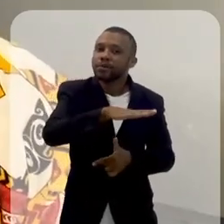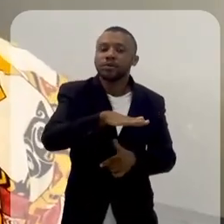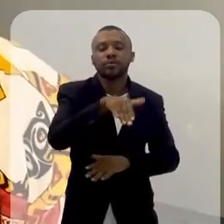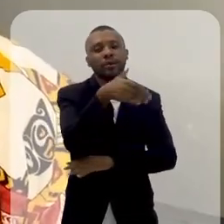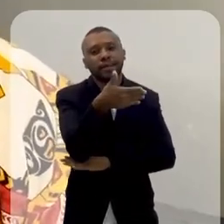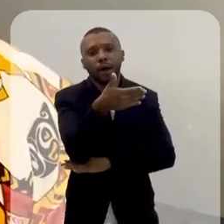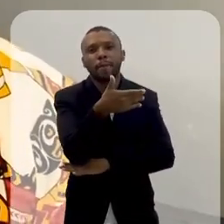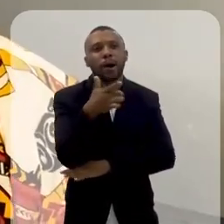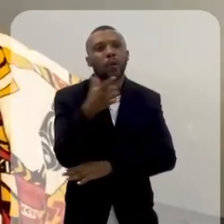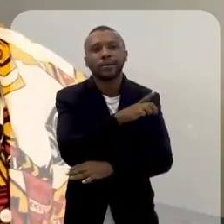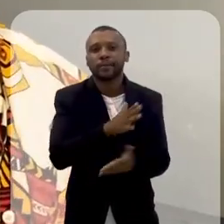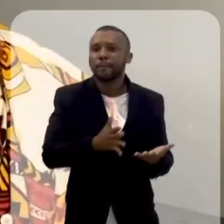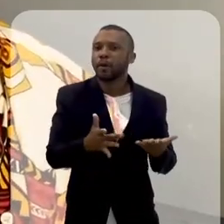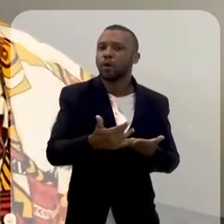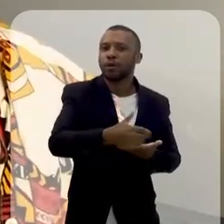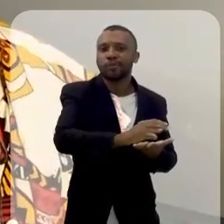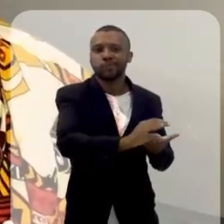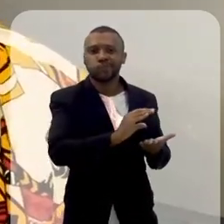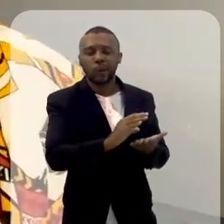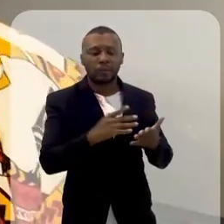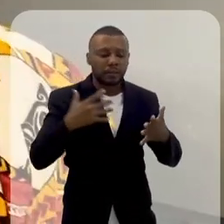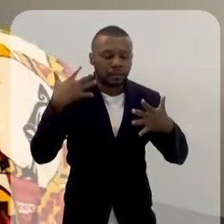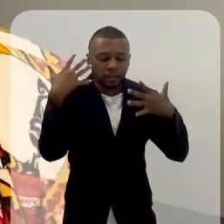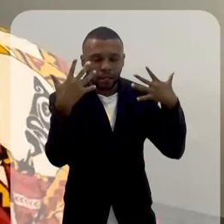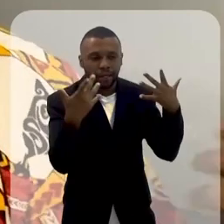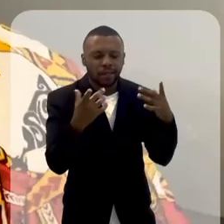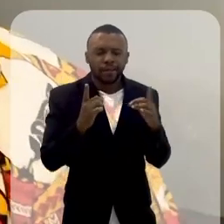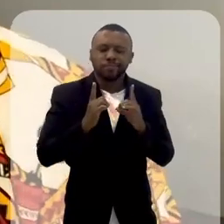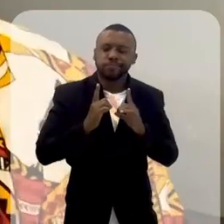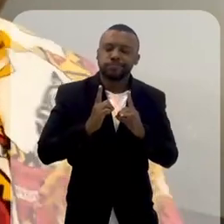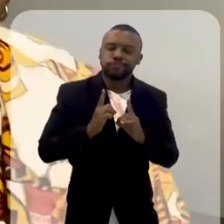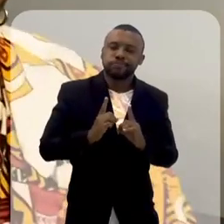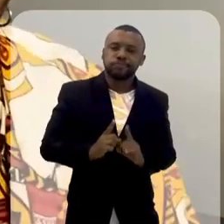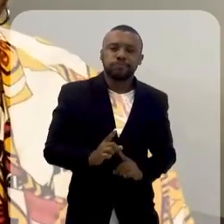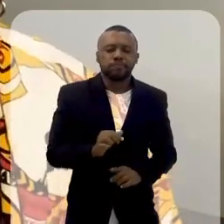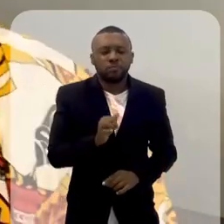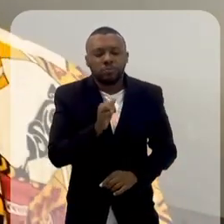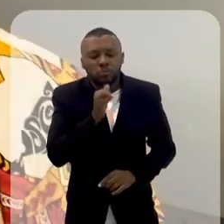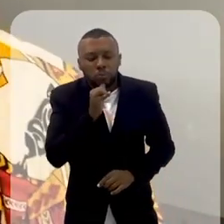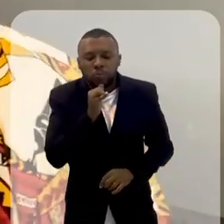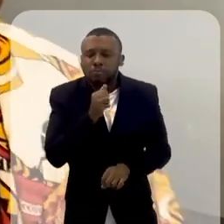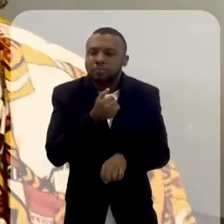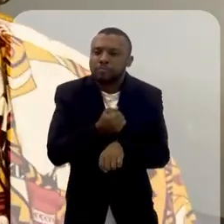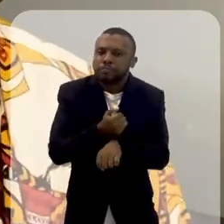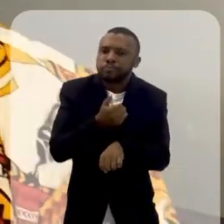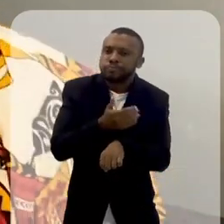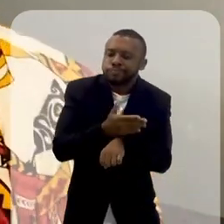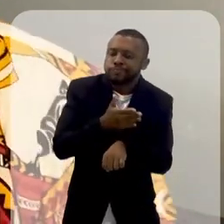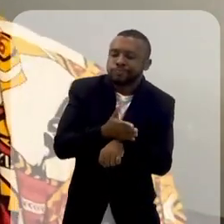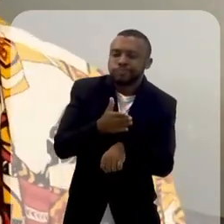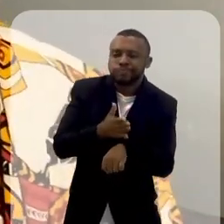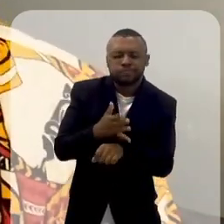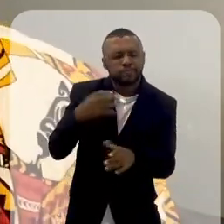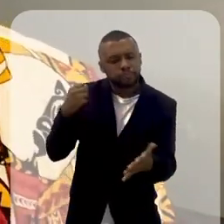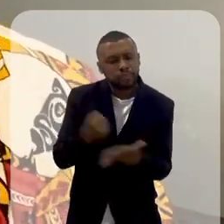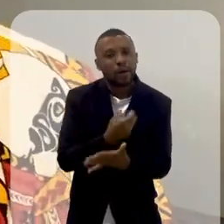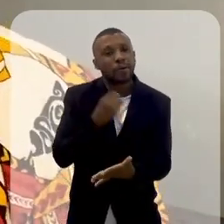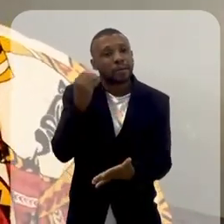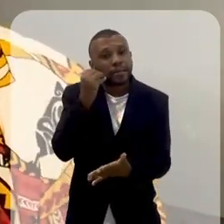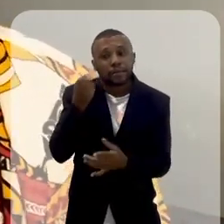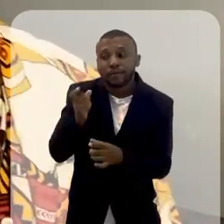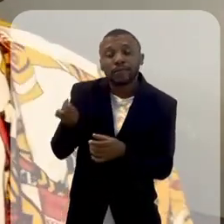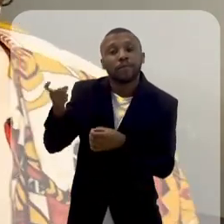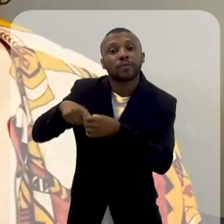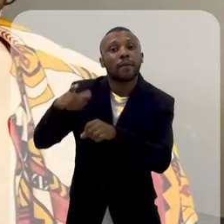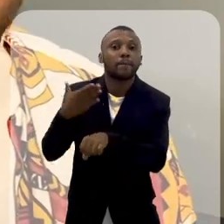conseguir mais dinheiro. E eu começo a ficar doido, eu começo a ficar tipo muito depressivo, muito triste o tempo inteiro. E aí